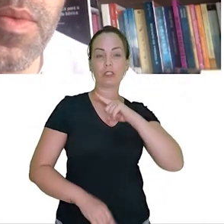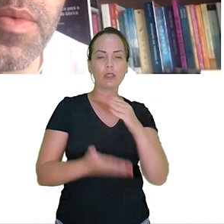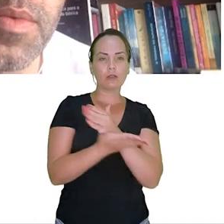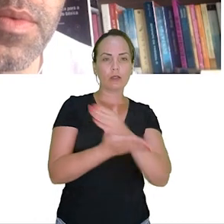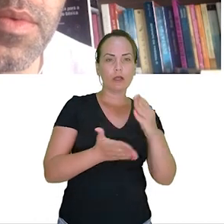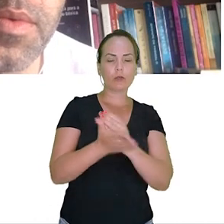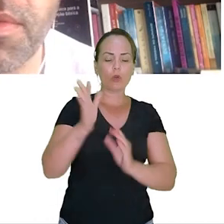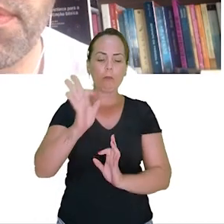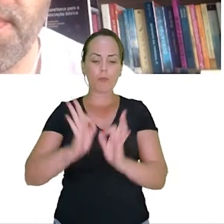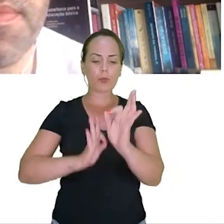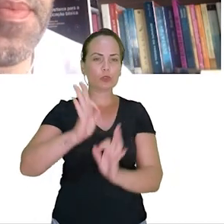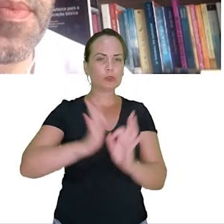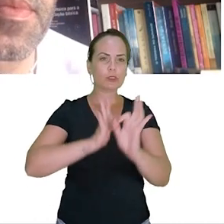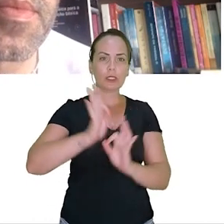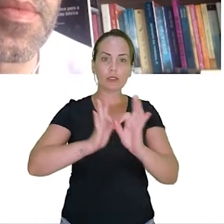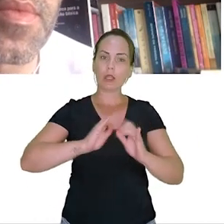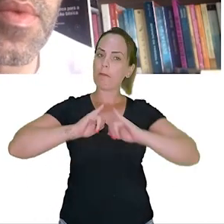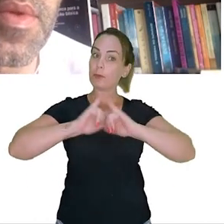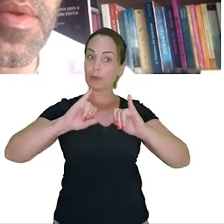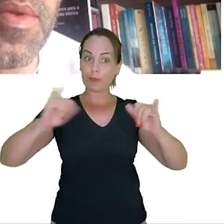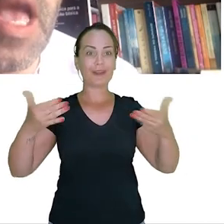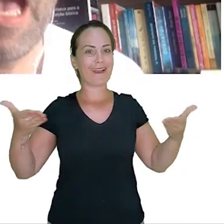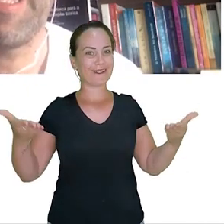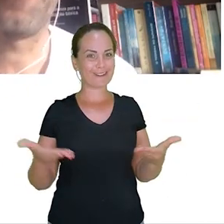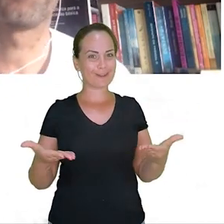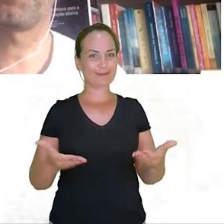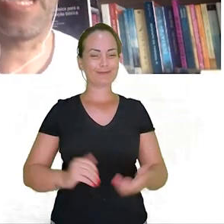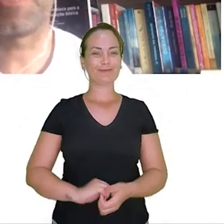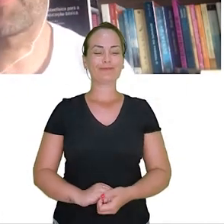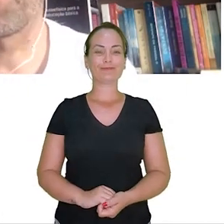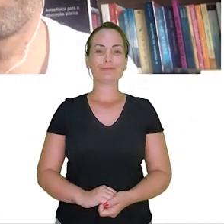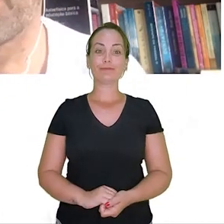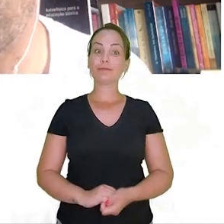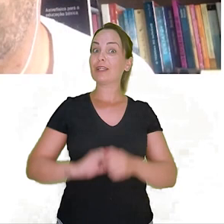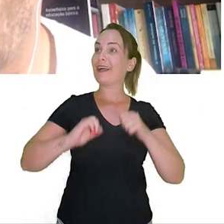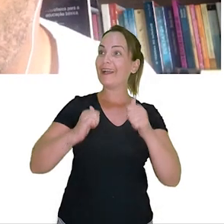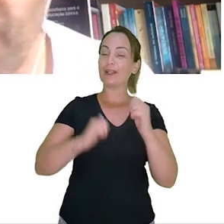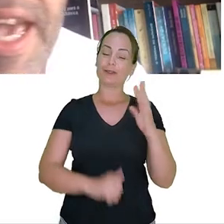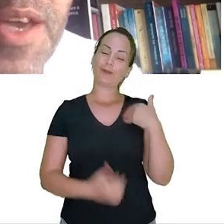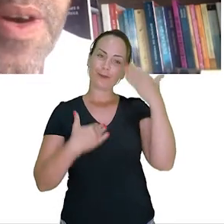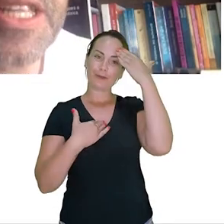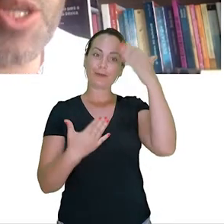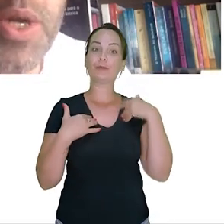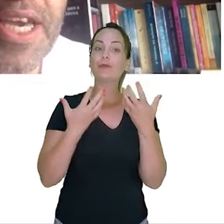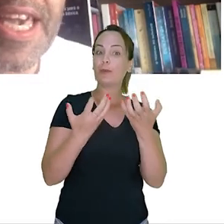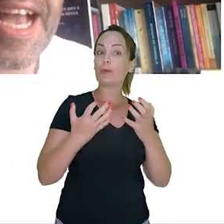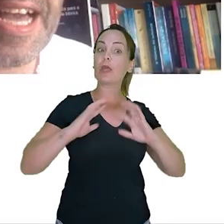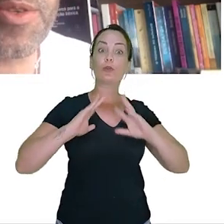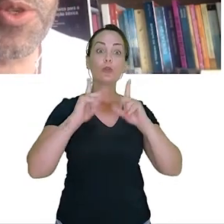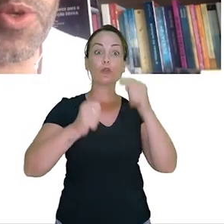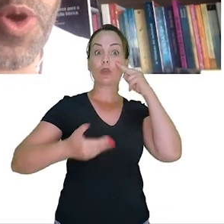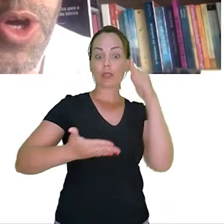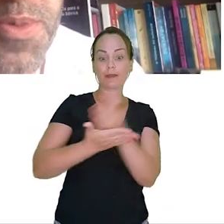você queira deixar para a nossa audiência, agora é o momento, meu caro. Ah, muito obrigado. Eu quero que vocês todos leiam Antônia e